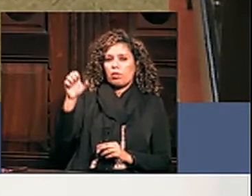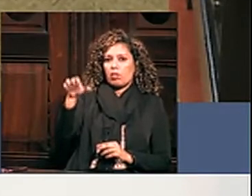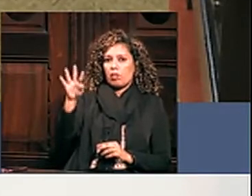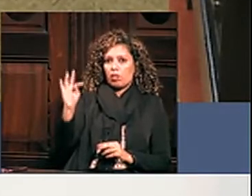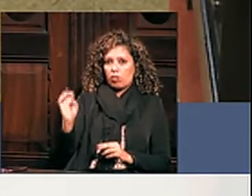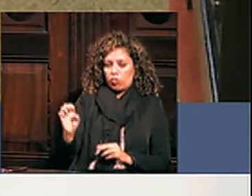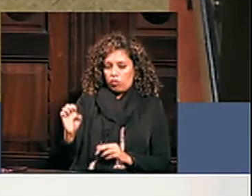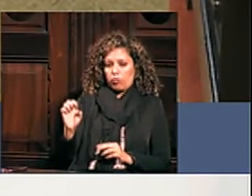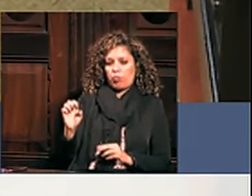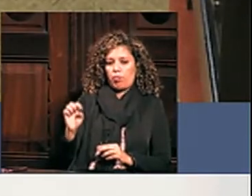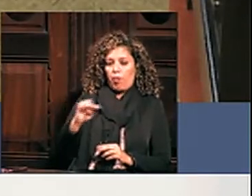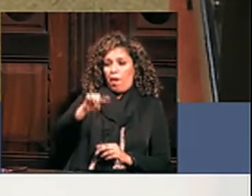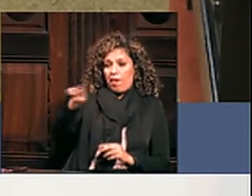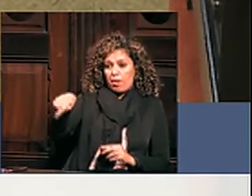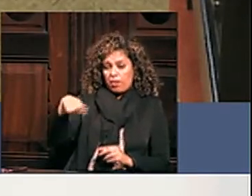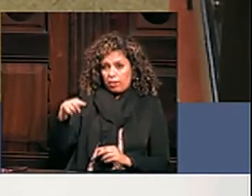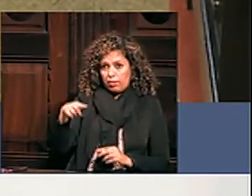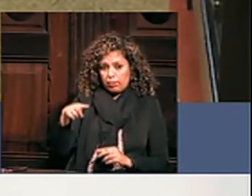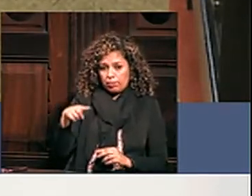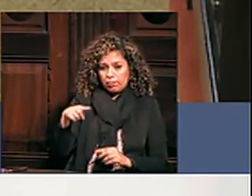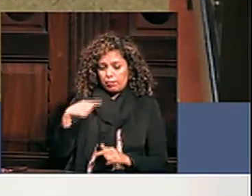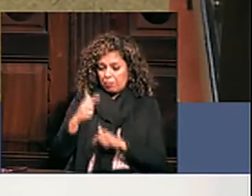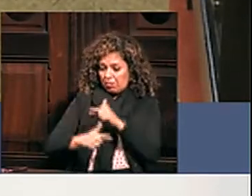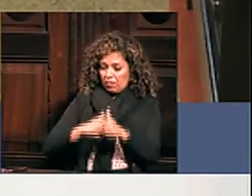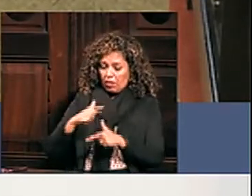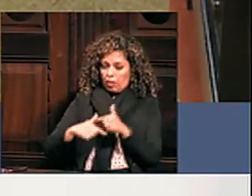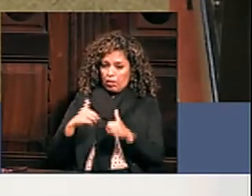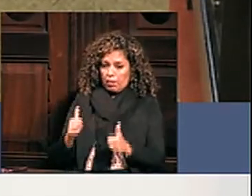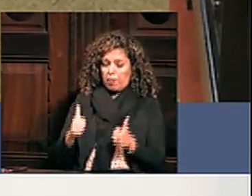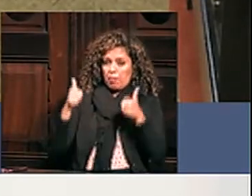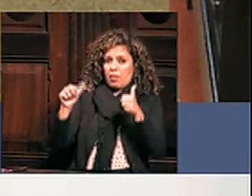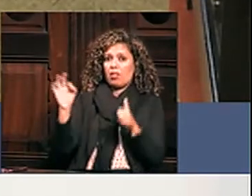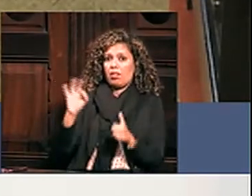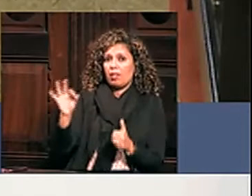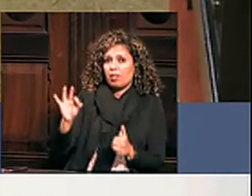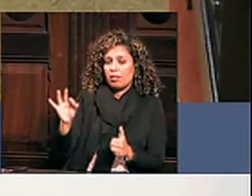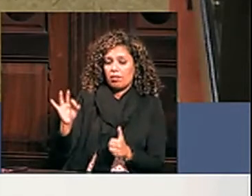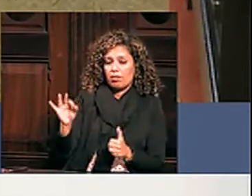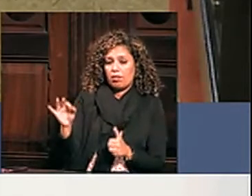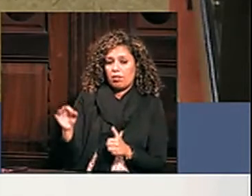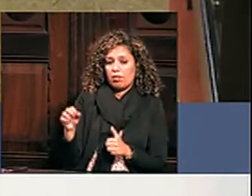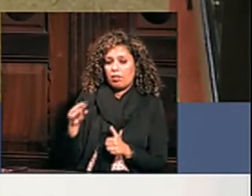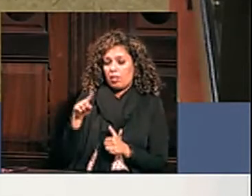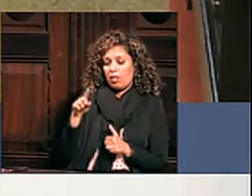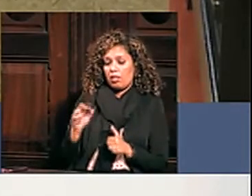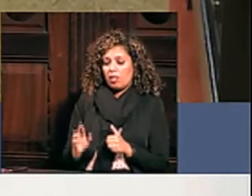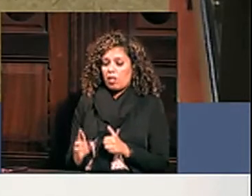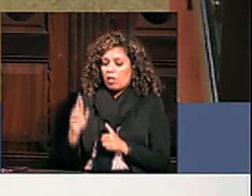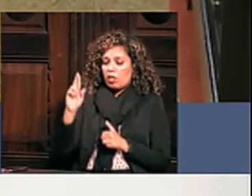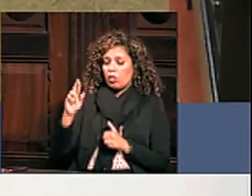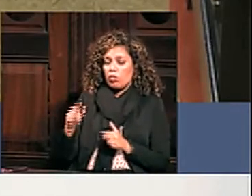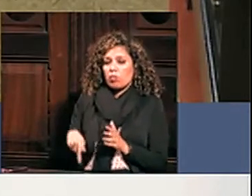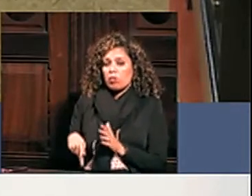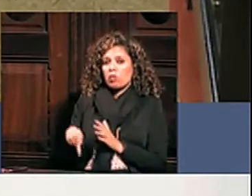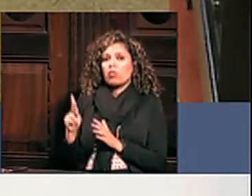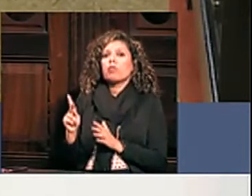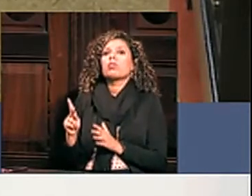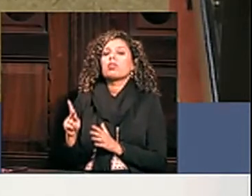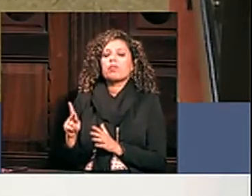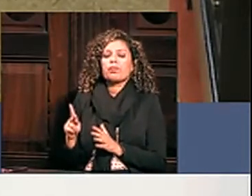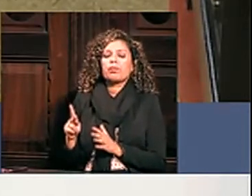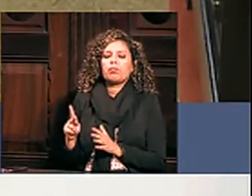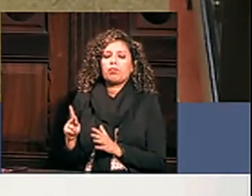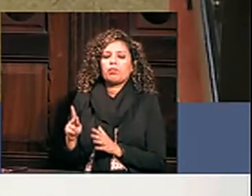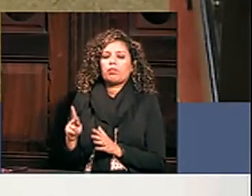manto, de competência e está gerindo a Petrobras sob uma